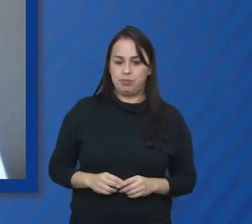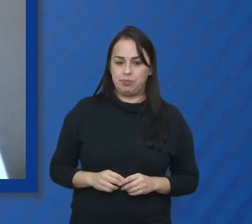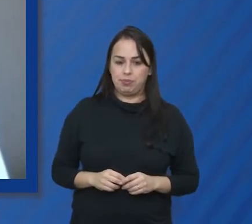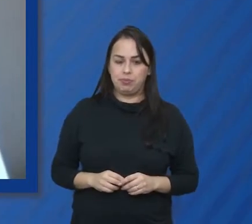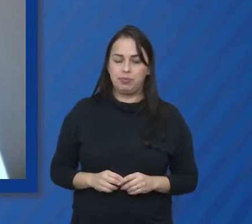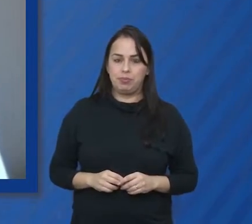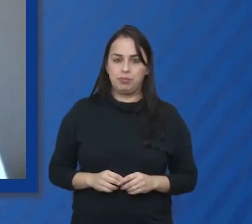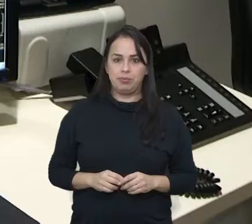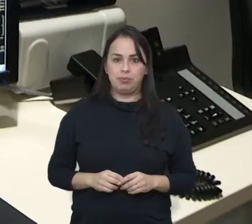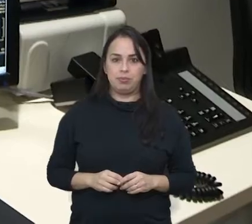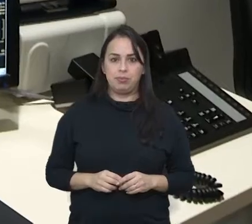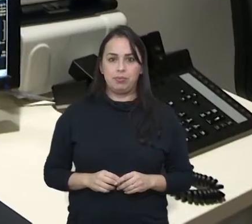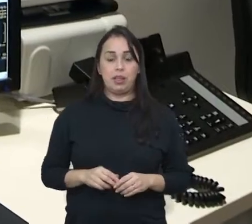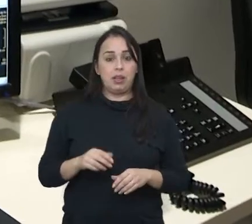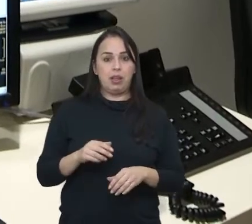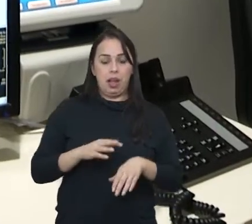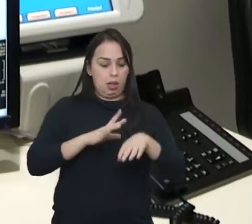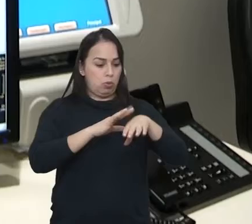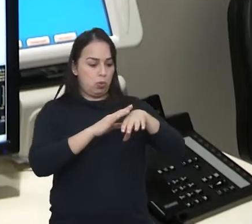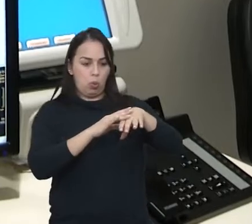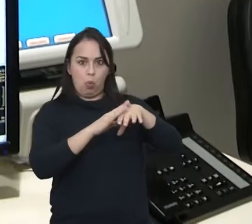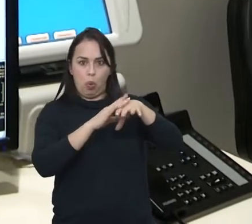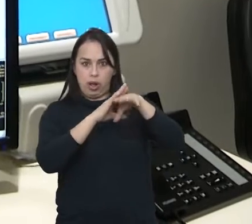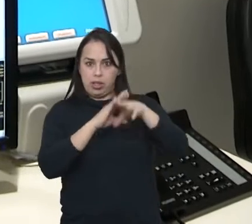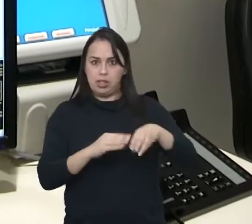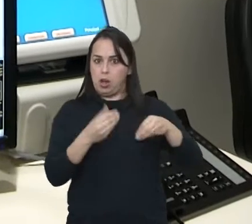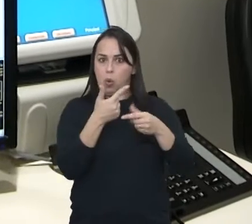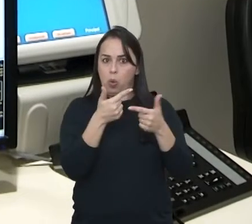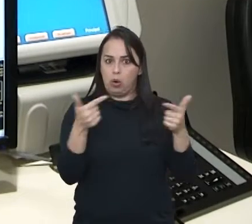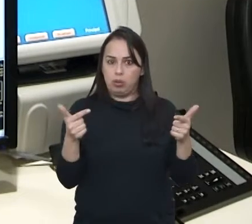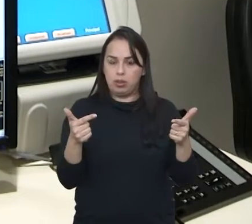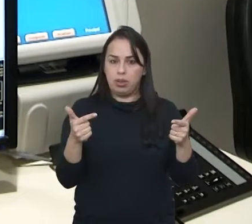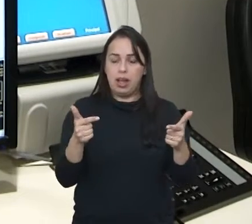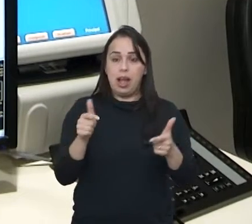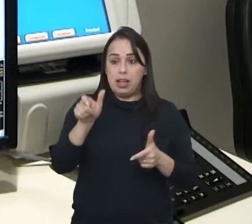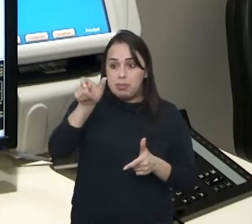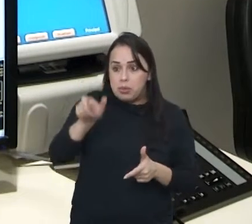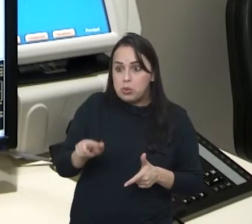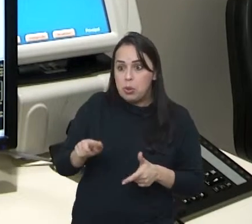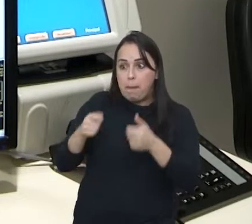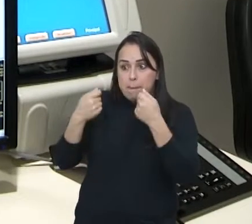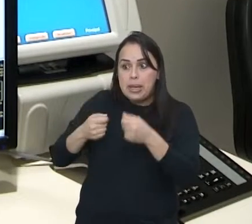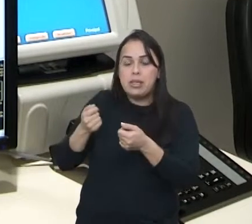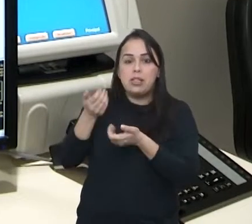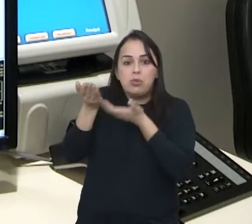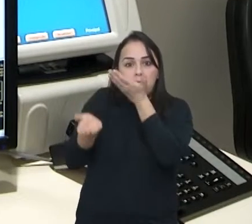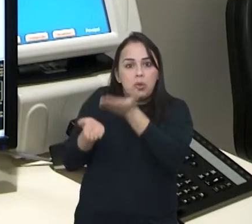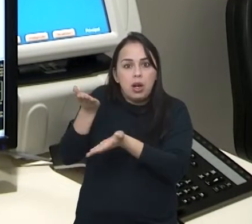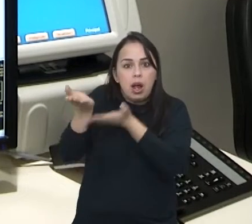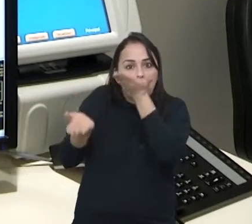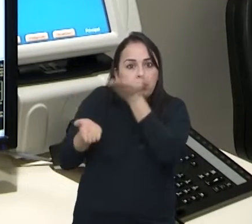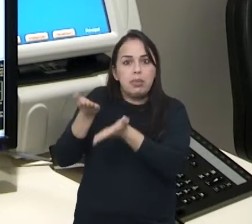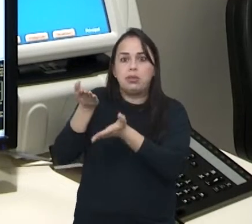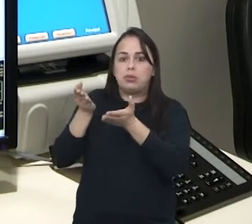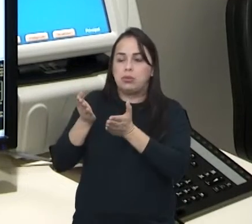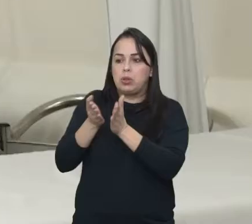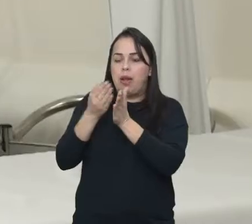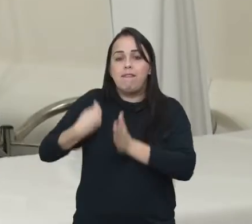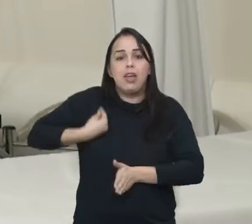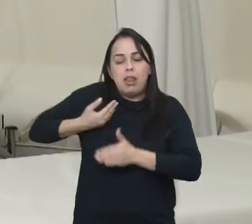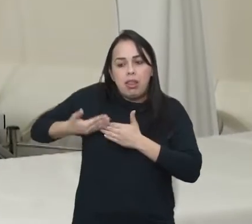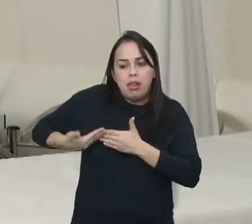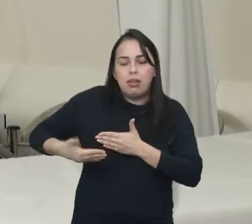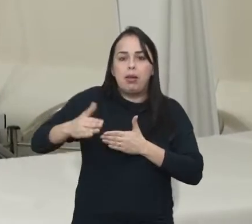longo do seu dia. Por não possuir cura, pessoas que possuem a esclerose múltipla precisam de acompanhamento médico ao longo da